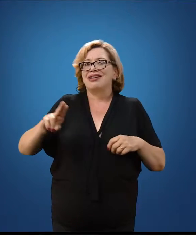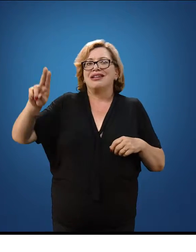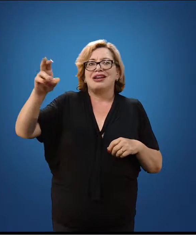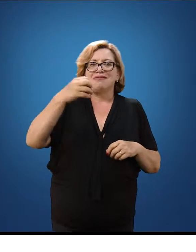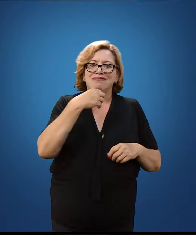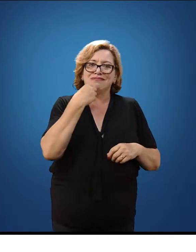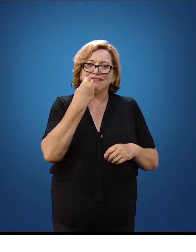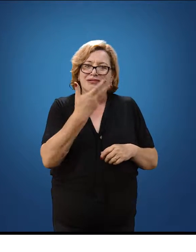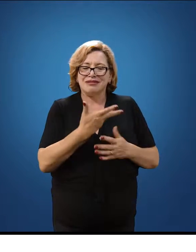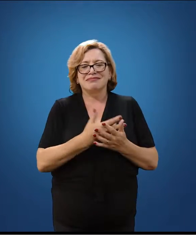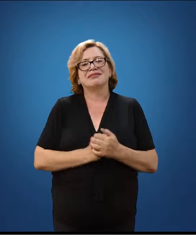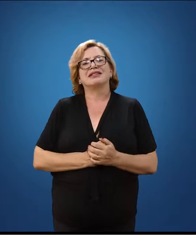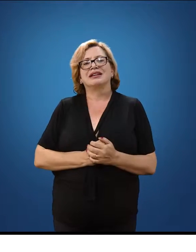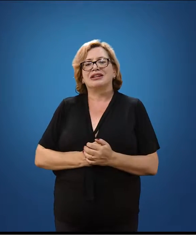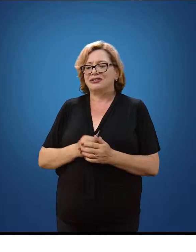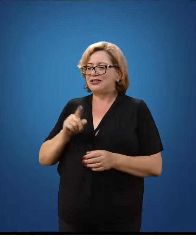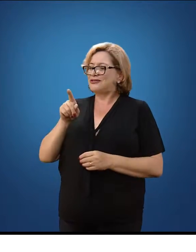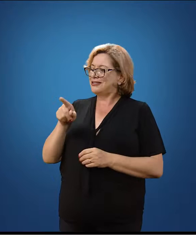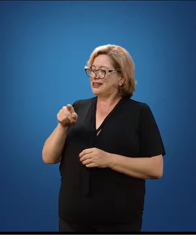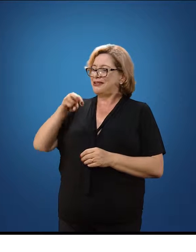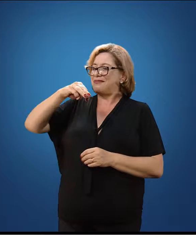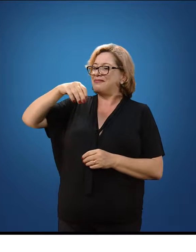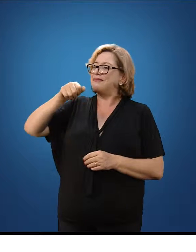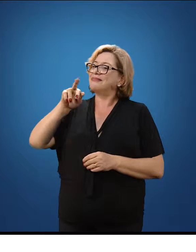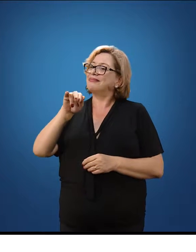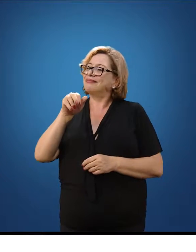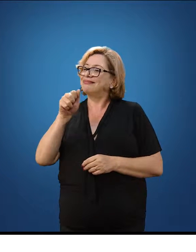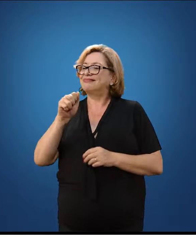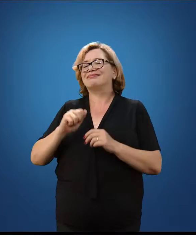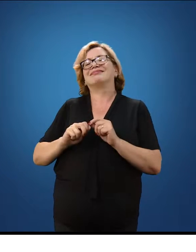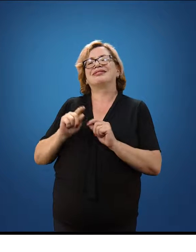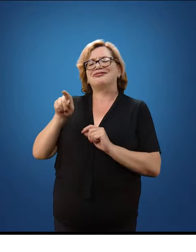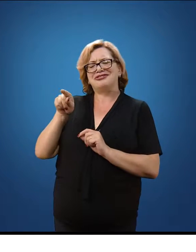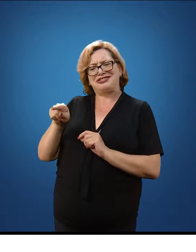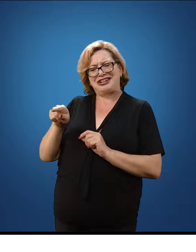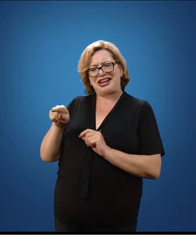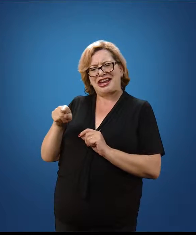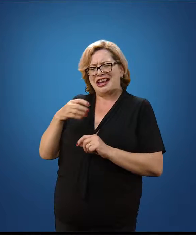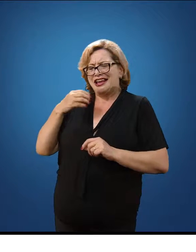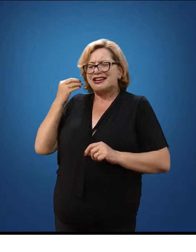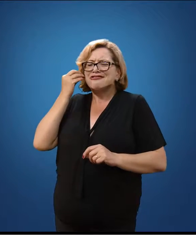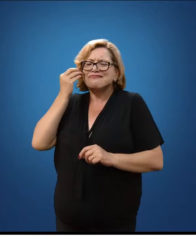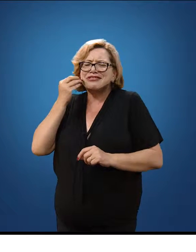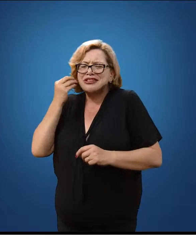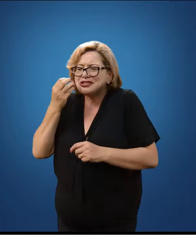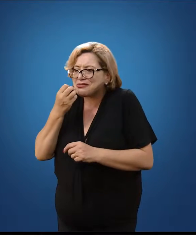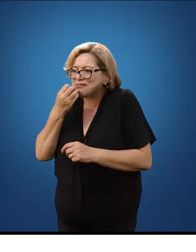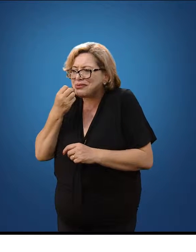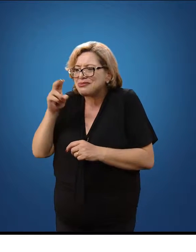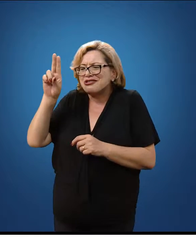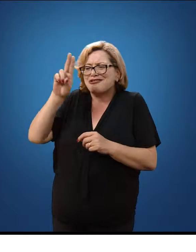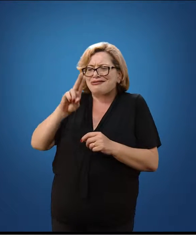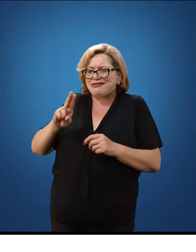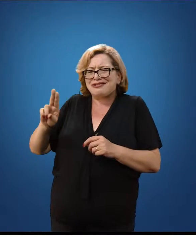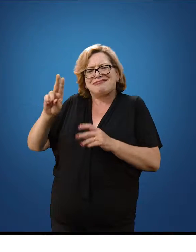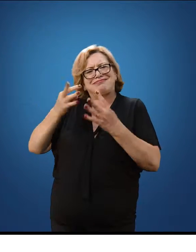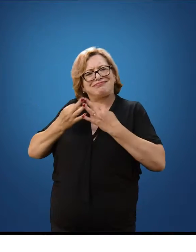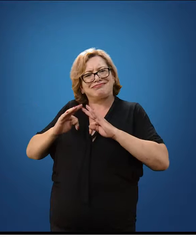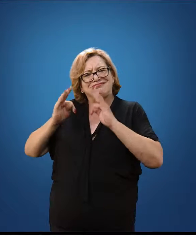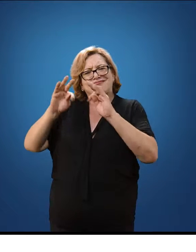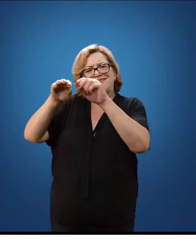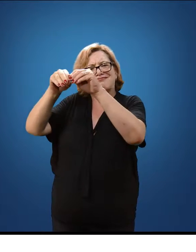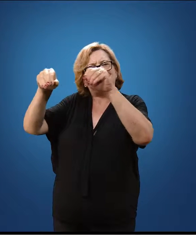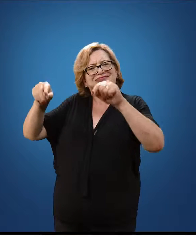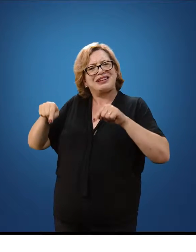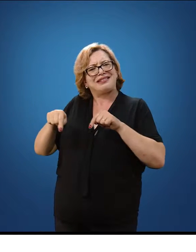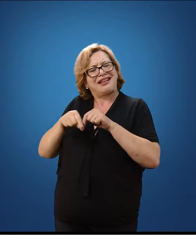possível. Tá ok. Professora Maria Cristina, eu sei que você tem ótimas experiências utilizando tecnologia em sala de aula. Eu gostaria